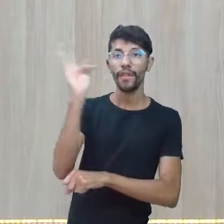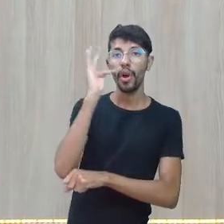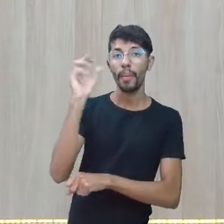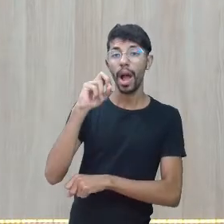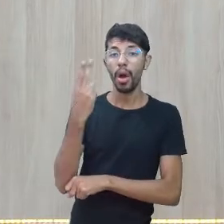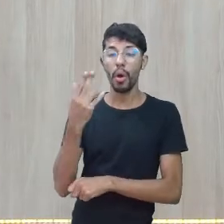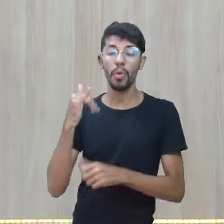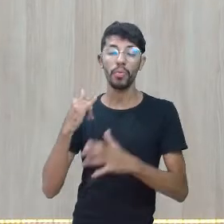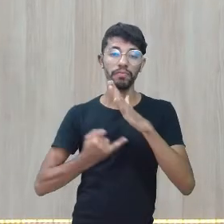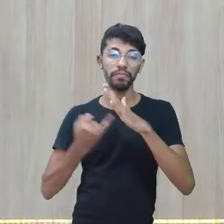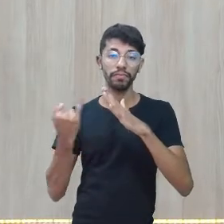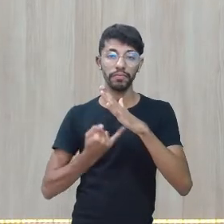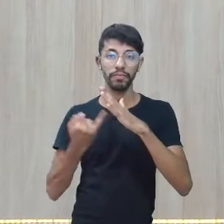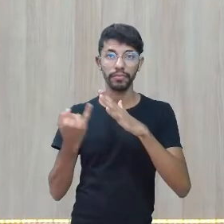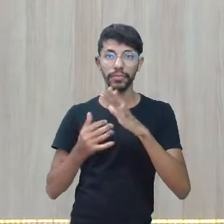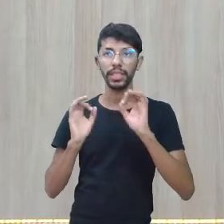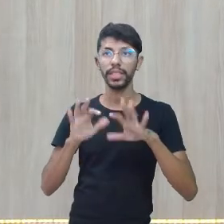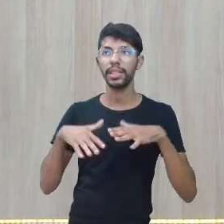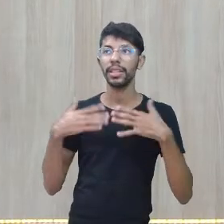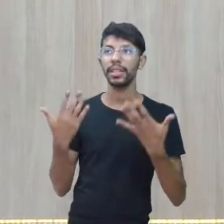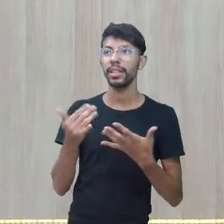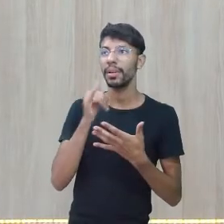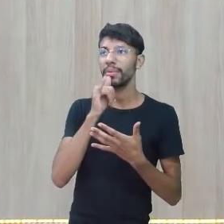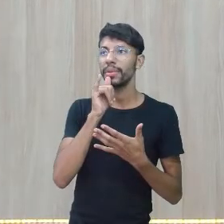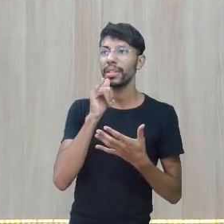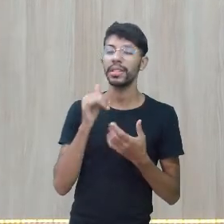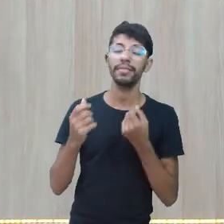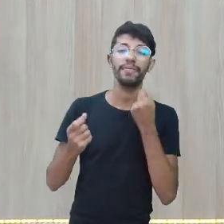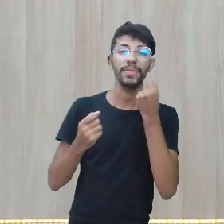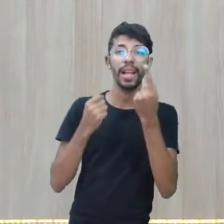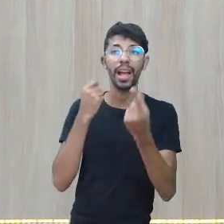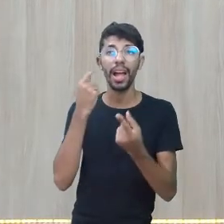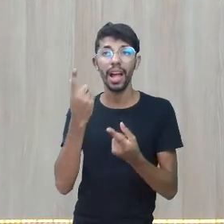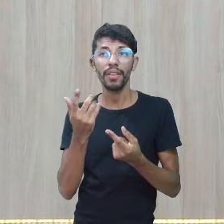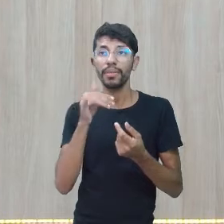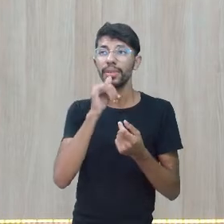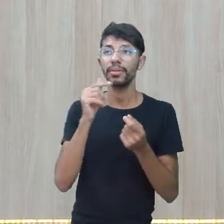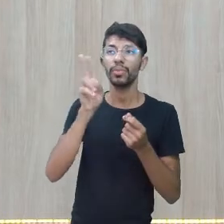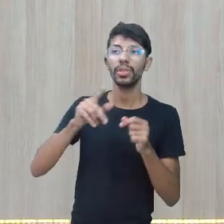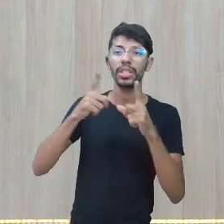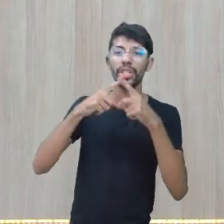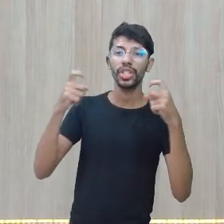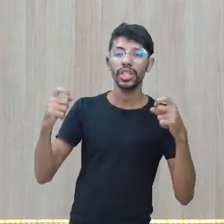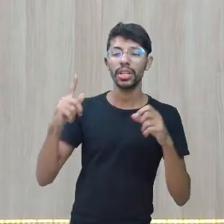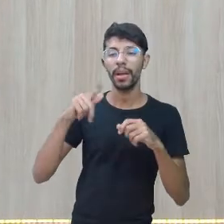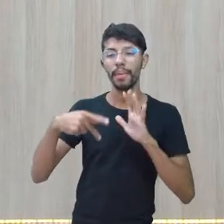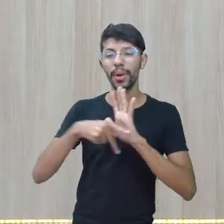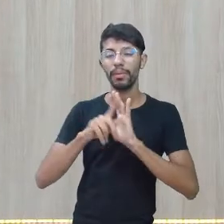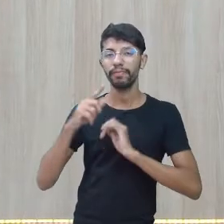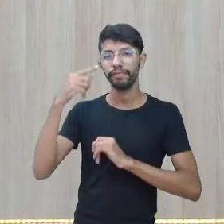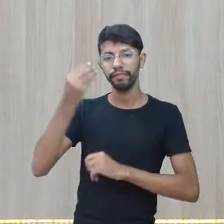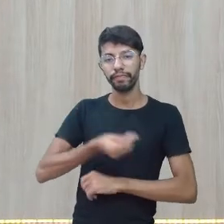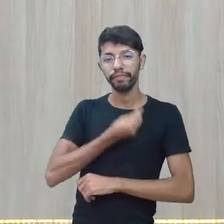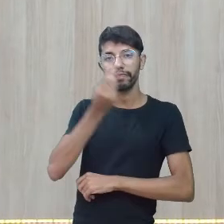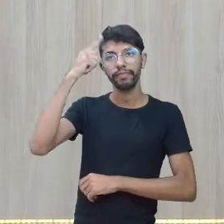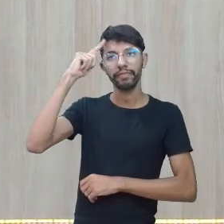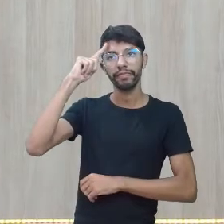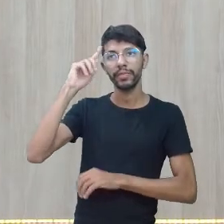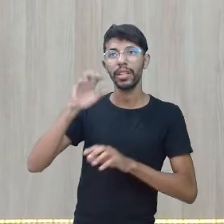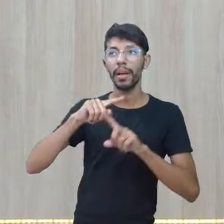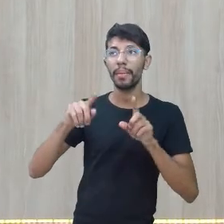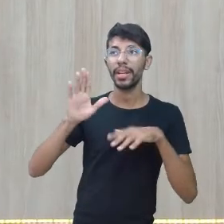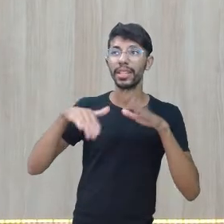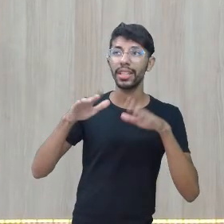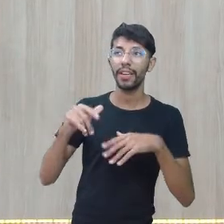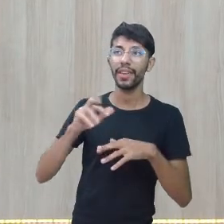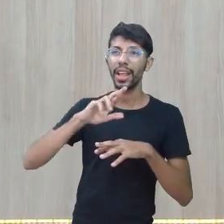que, vez ou outra, eu solte uma gíria, eu solte aqui uma expressão que faz parte do meu dia a dia, mas que talvez aí não seria adequado para a